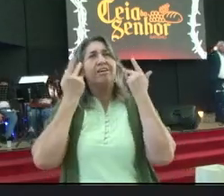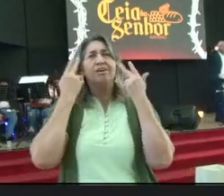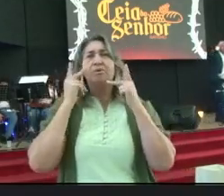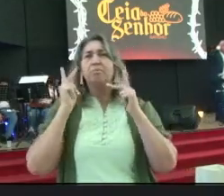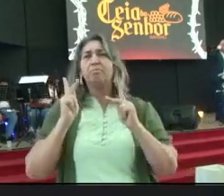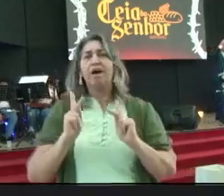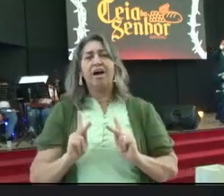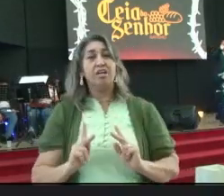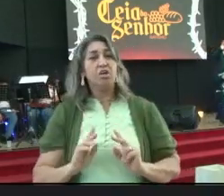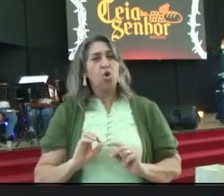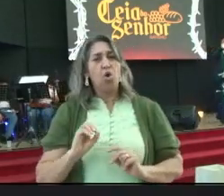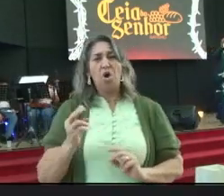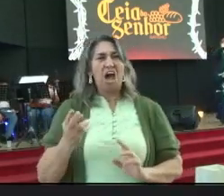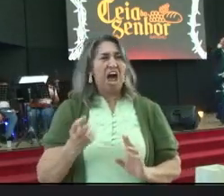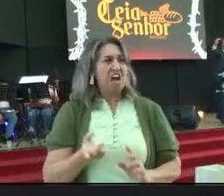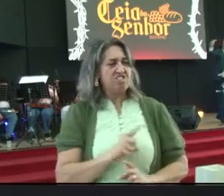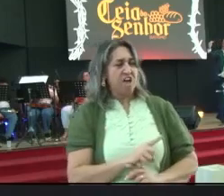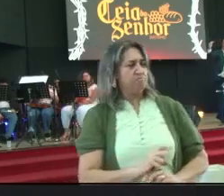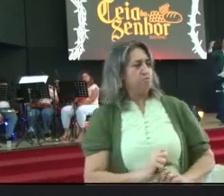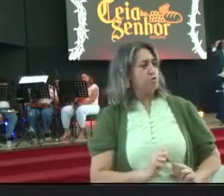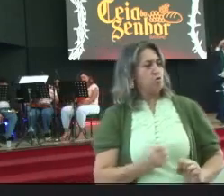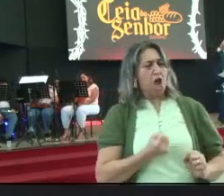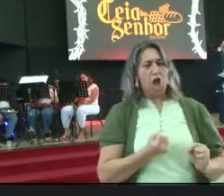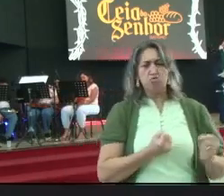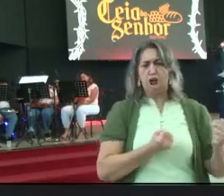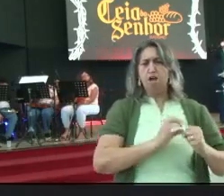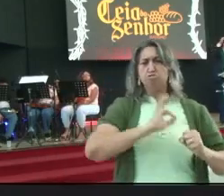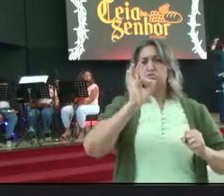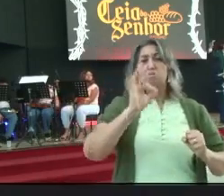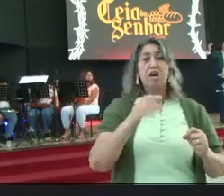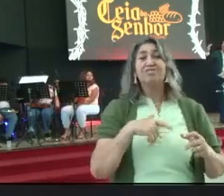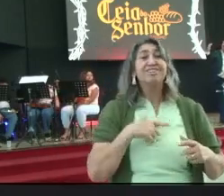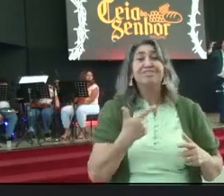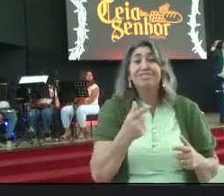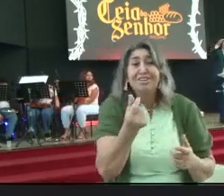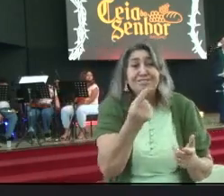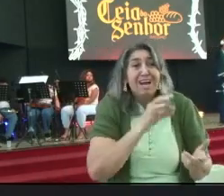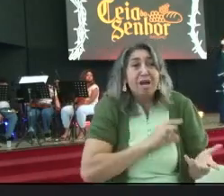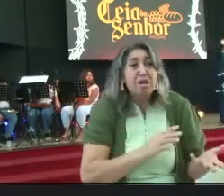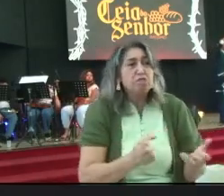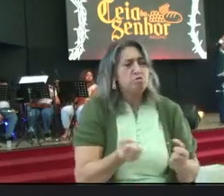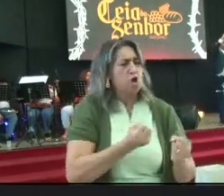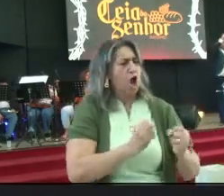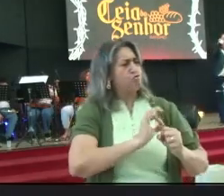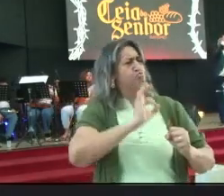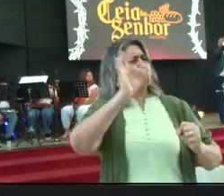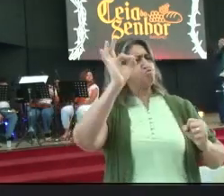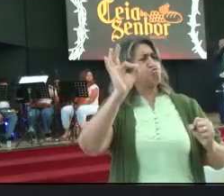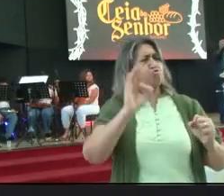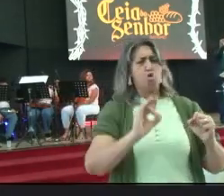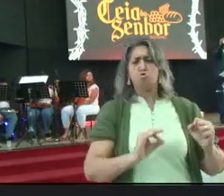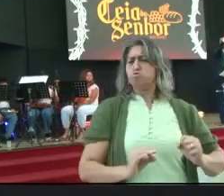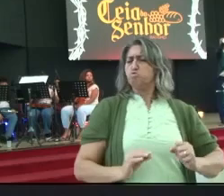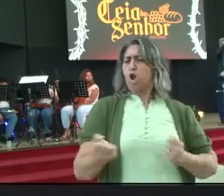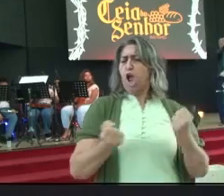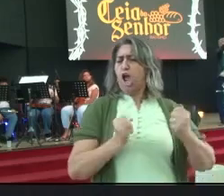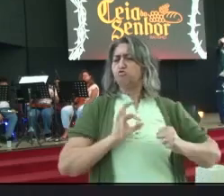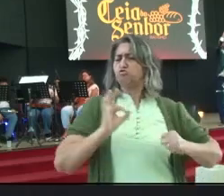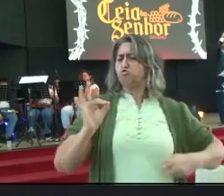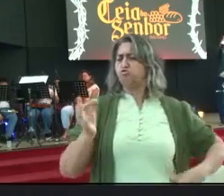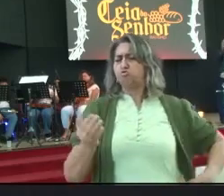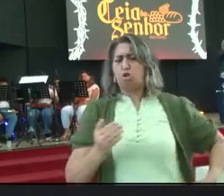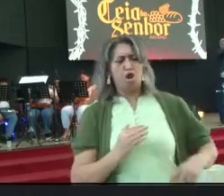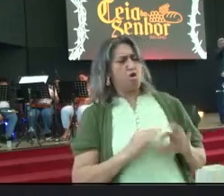andar num nível, aqui não tem, glória a Deus, aqui não tem, andar num nível de vida que você